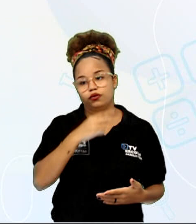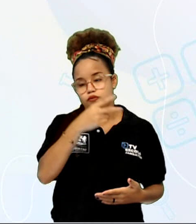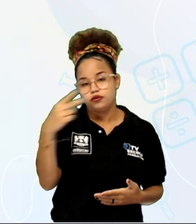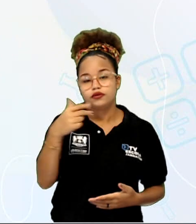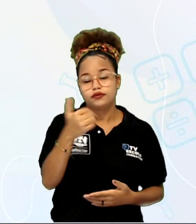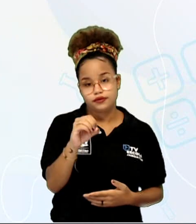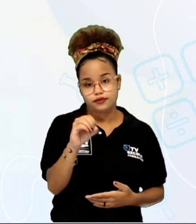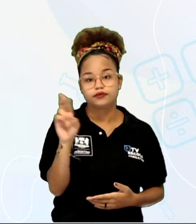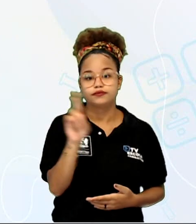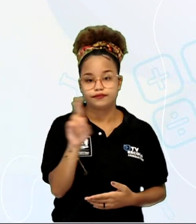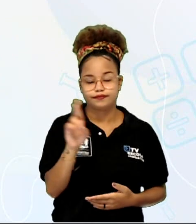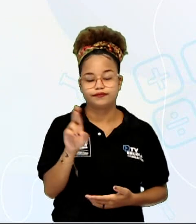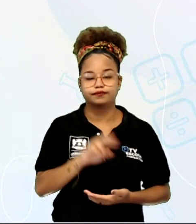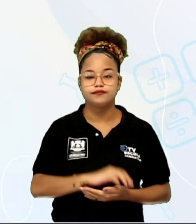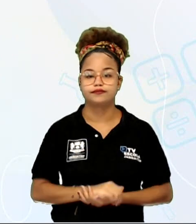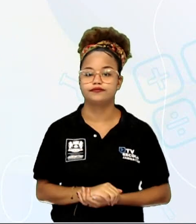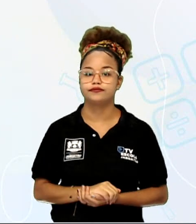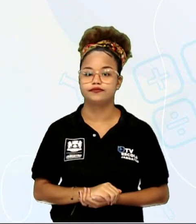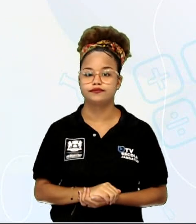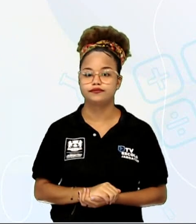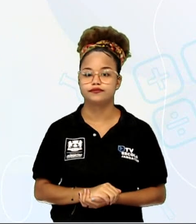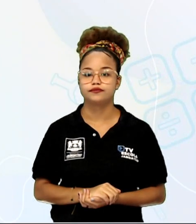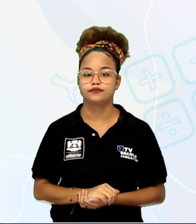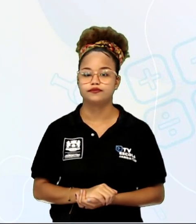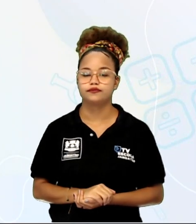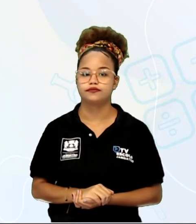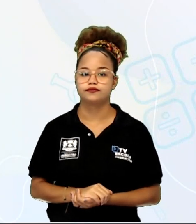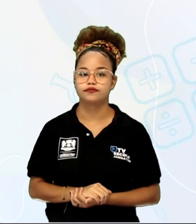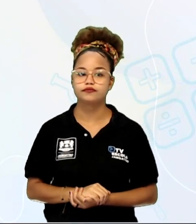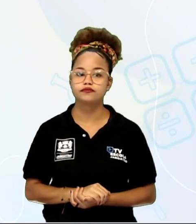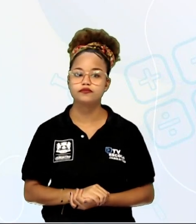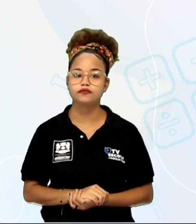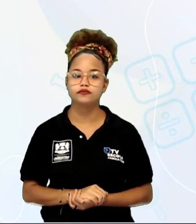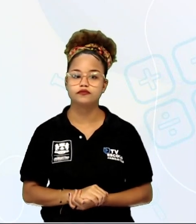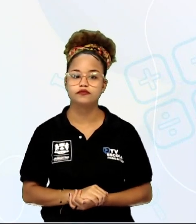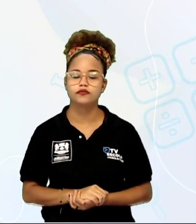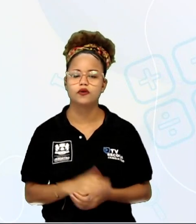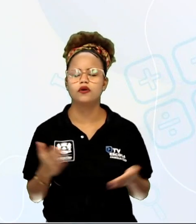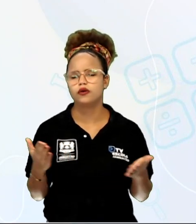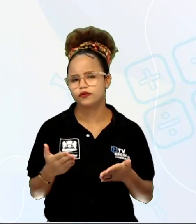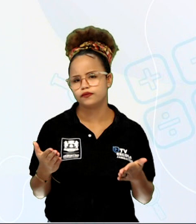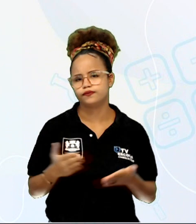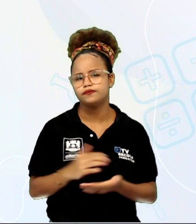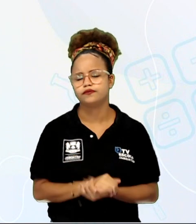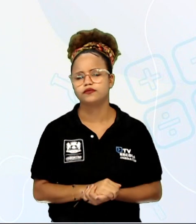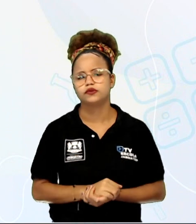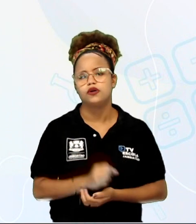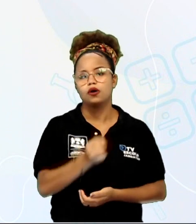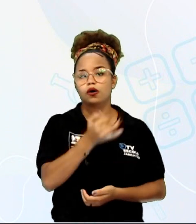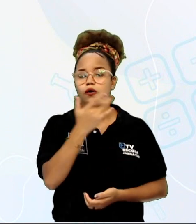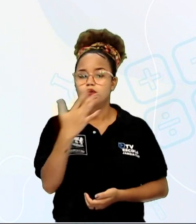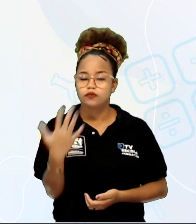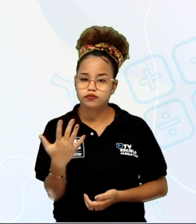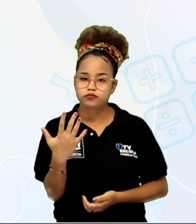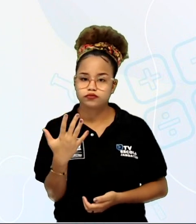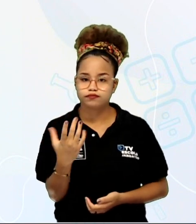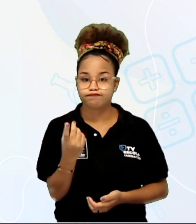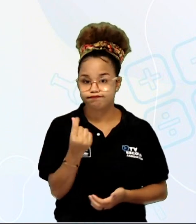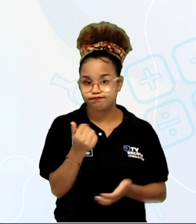notinha de 10. Tá joia? E agora aqui, ó, quantas